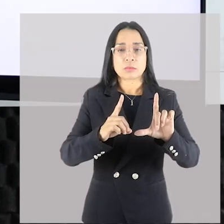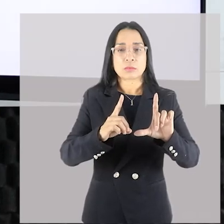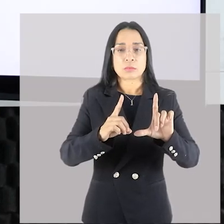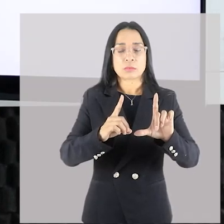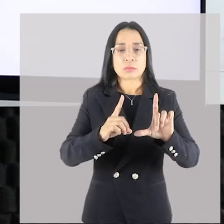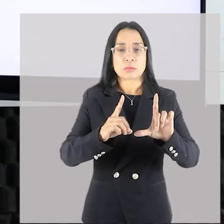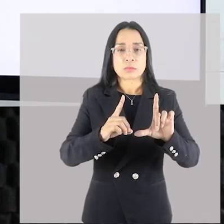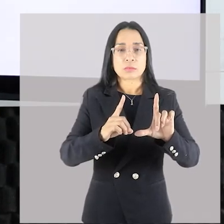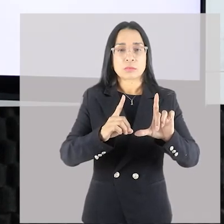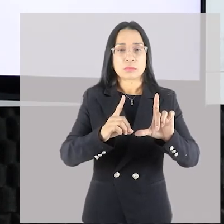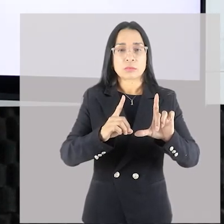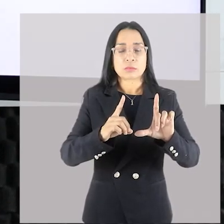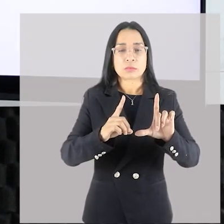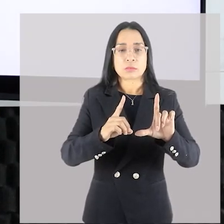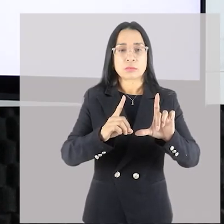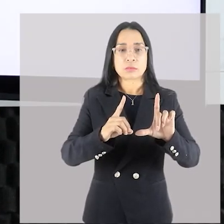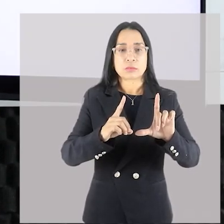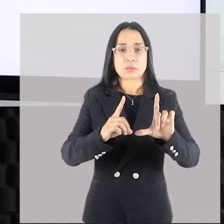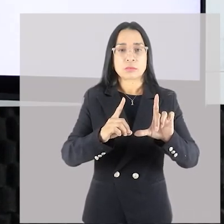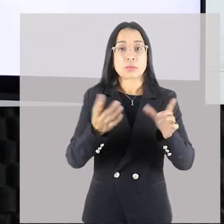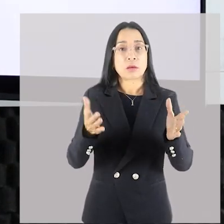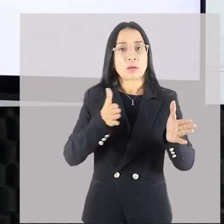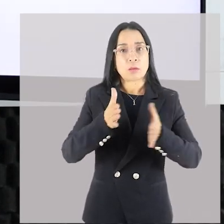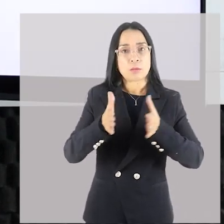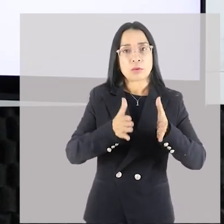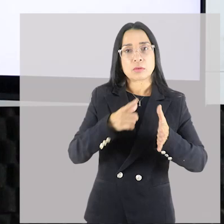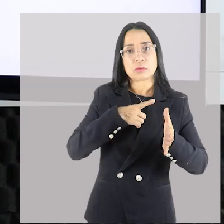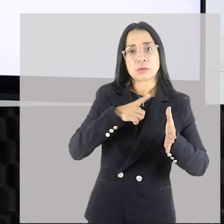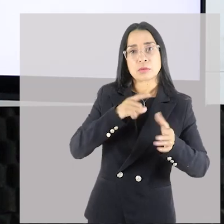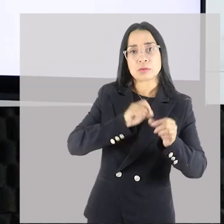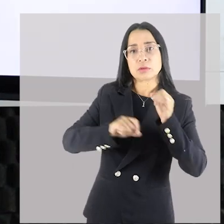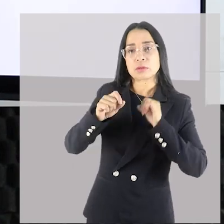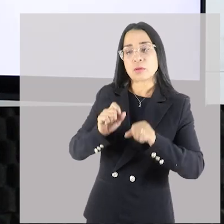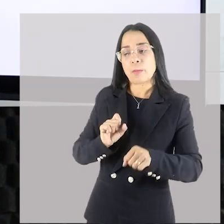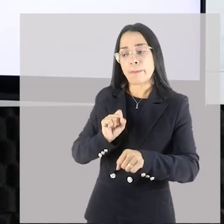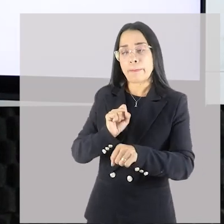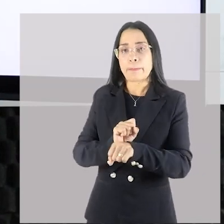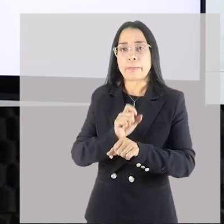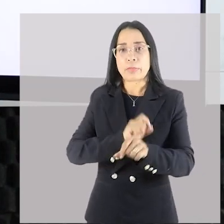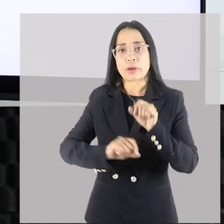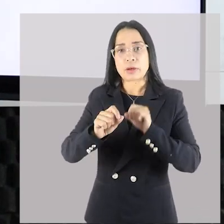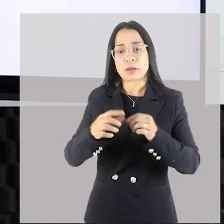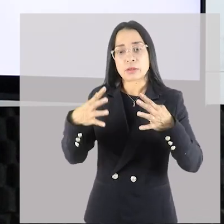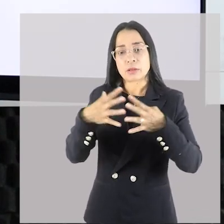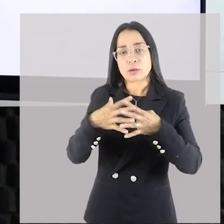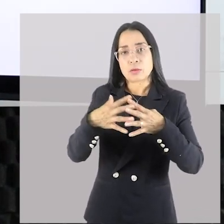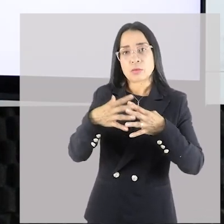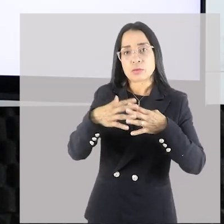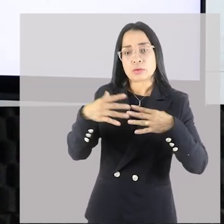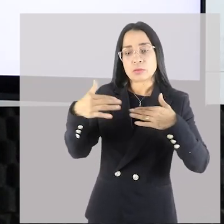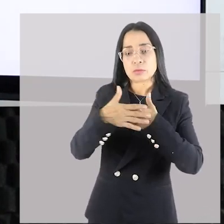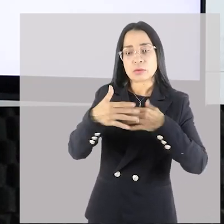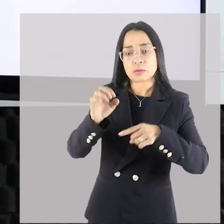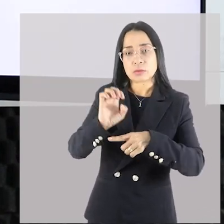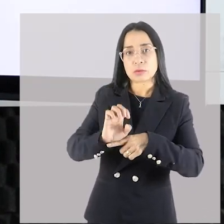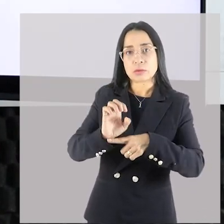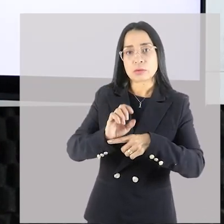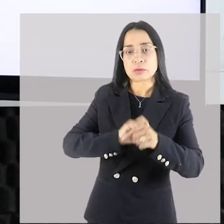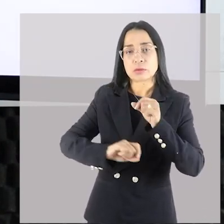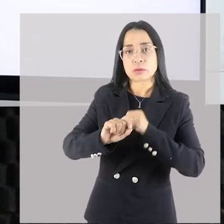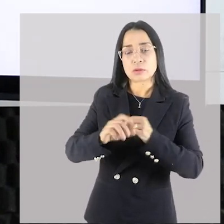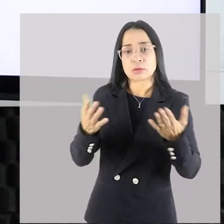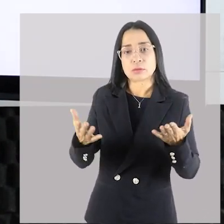qualquer tipo de hostilidade. Então, era um período onde tinha uma trégua entre as cidades-estados, que